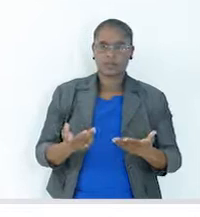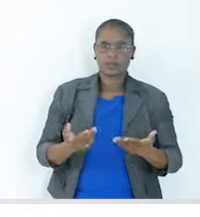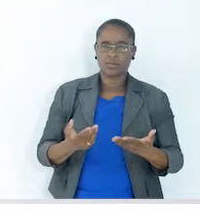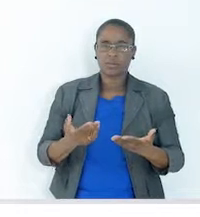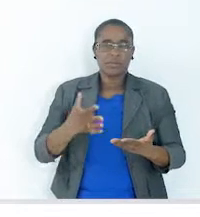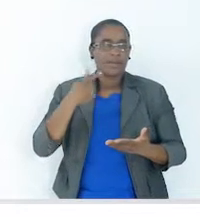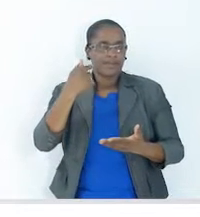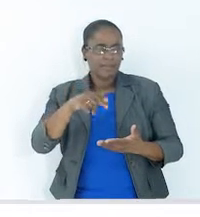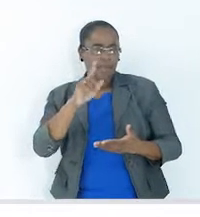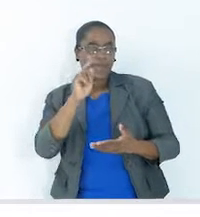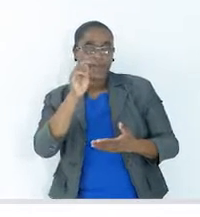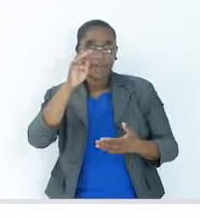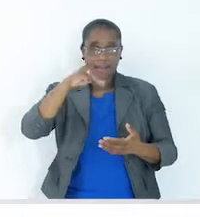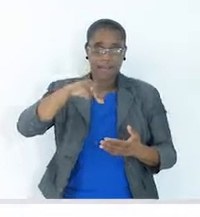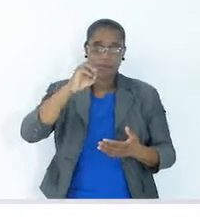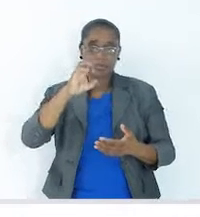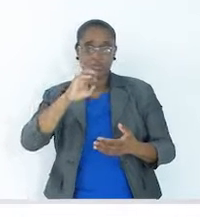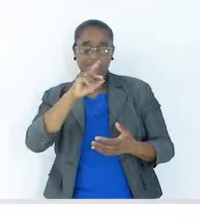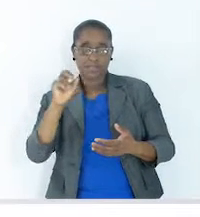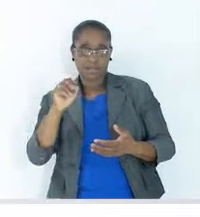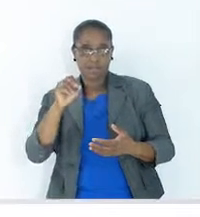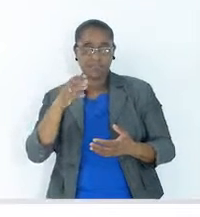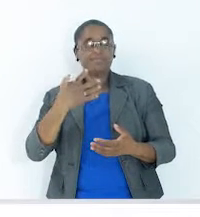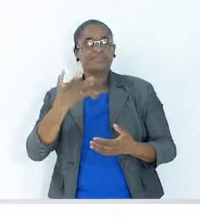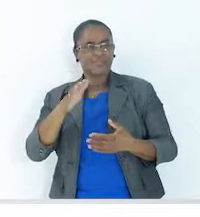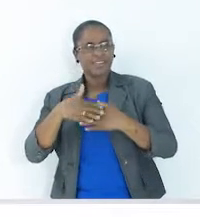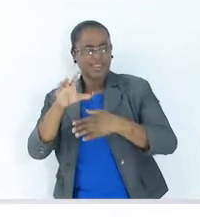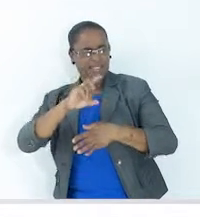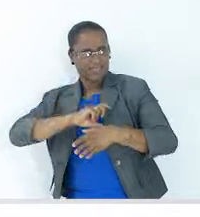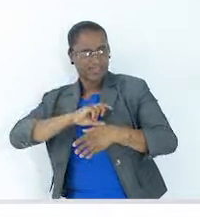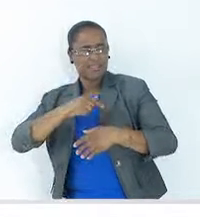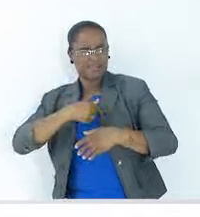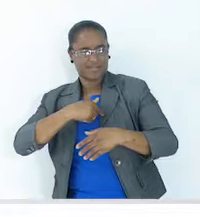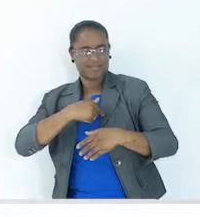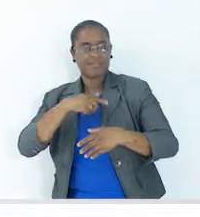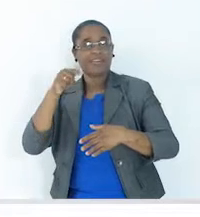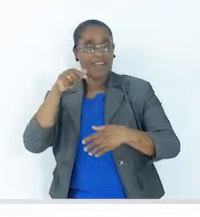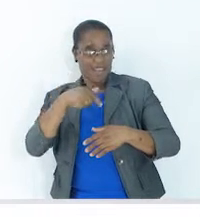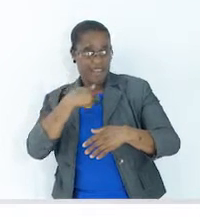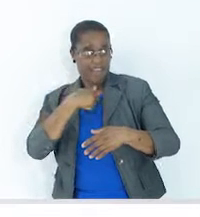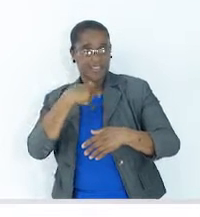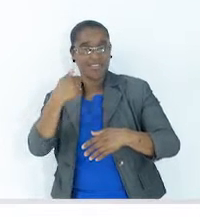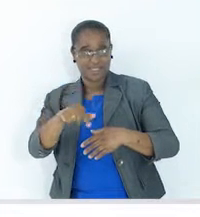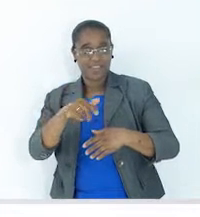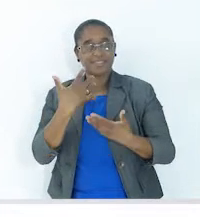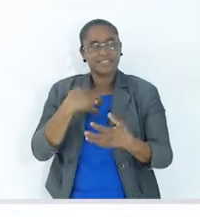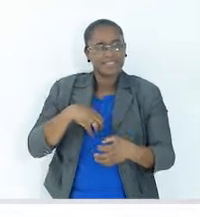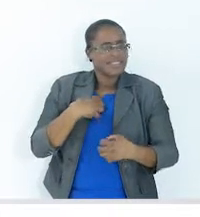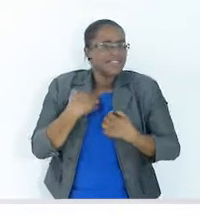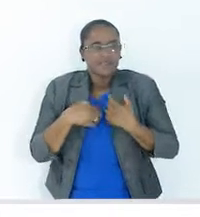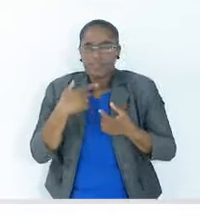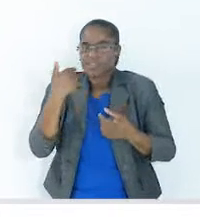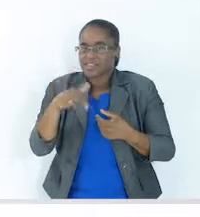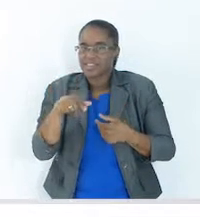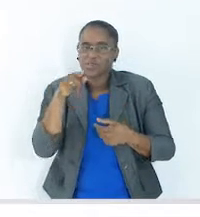Emoção. Sai daqui, não é assim? Ok. Então, quer dizer ter lá sentimentos. Assim, quando tu estás lá a escrever,